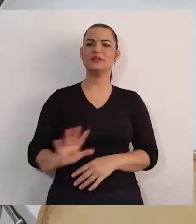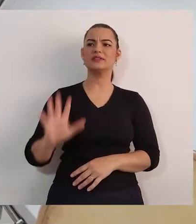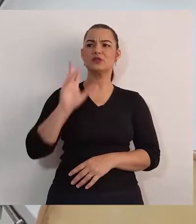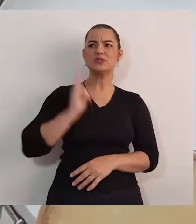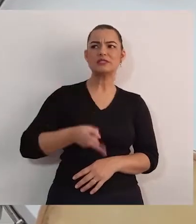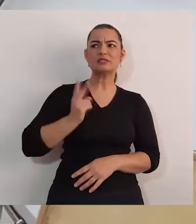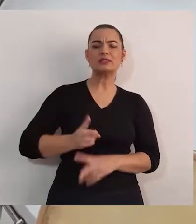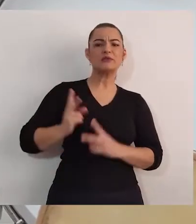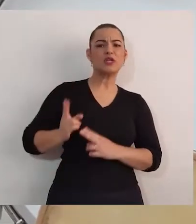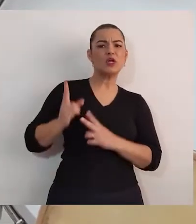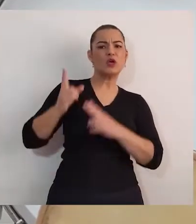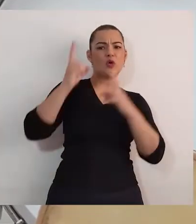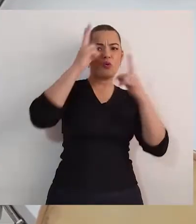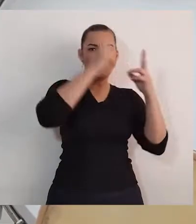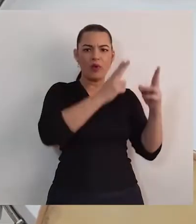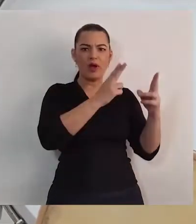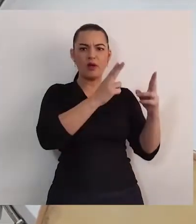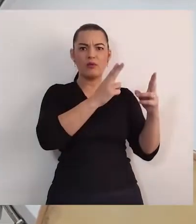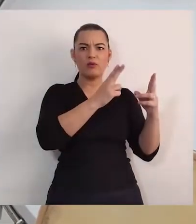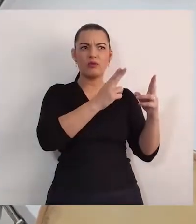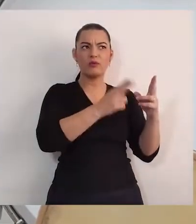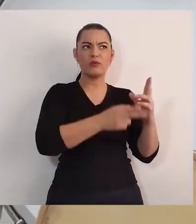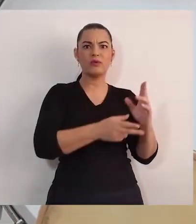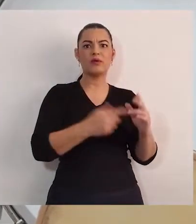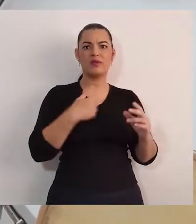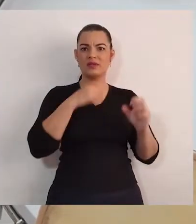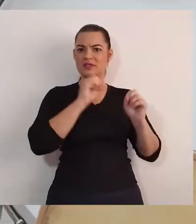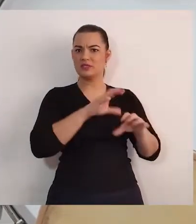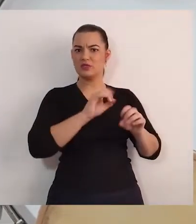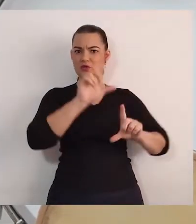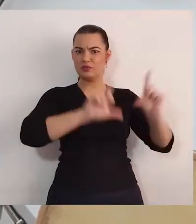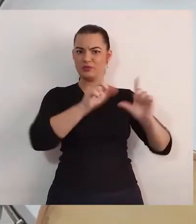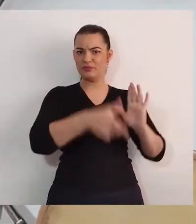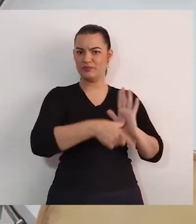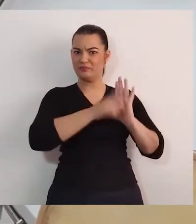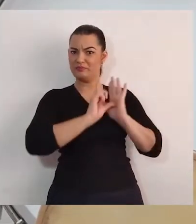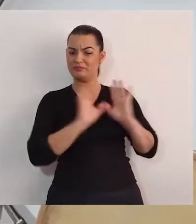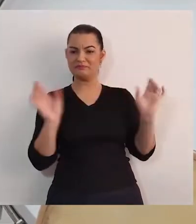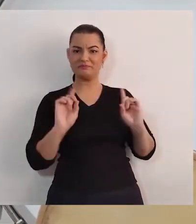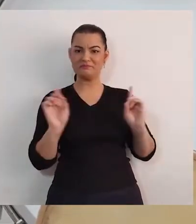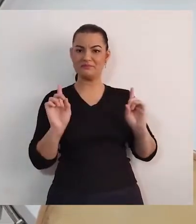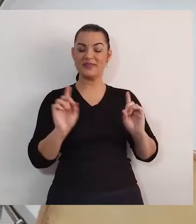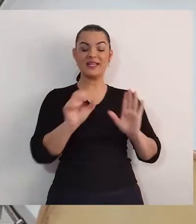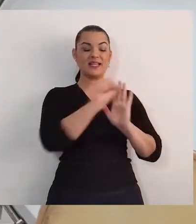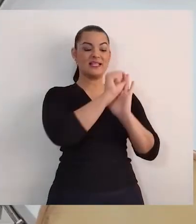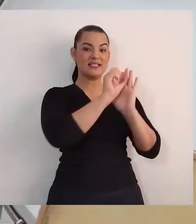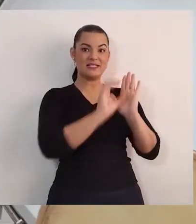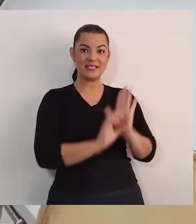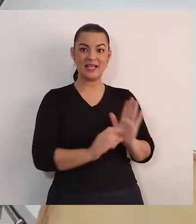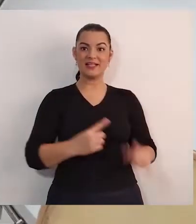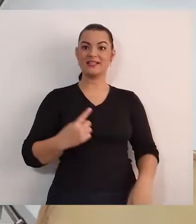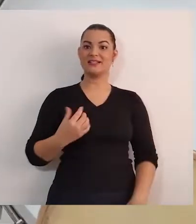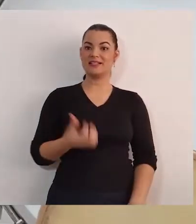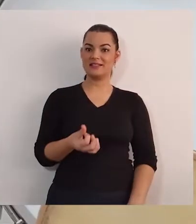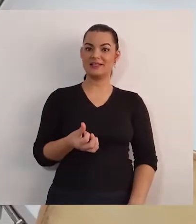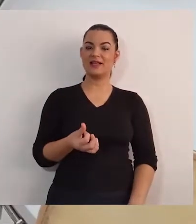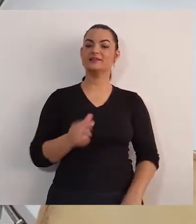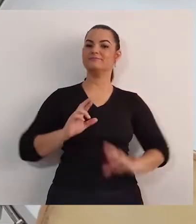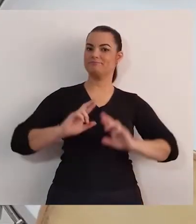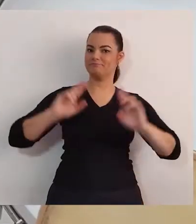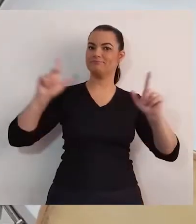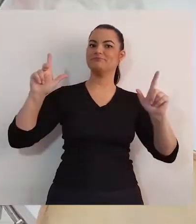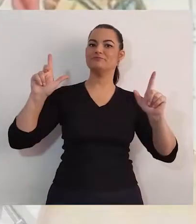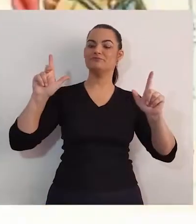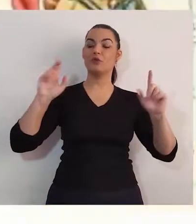passado. Lá no século XVI era diferente. Pois é, nesse período da